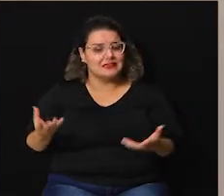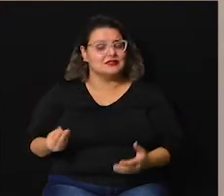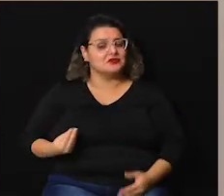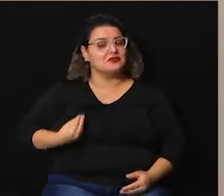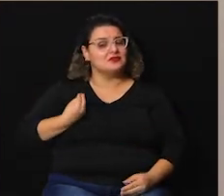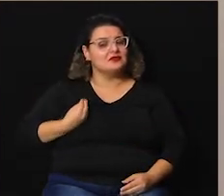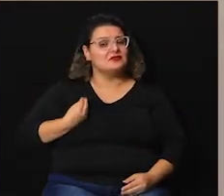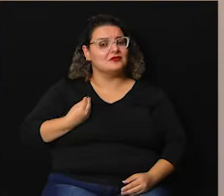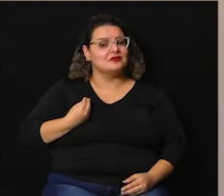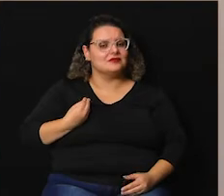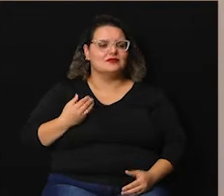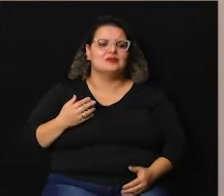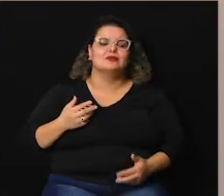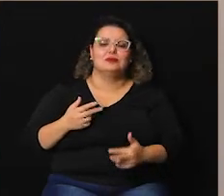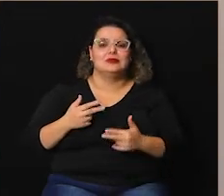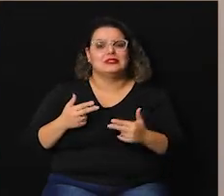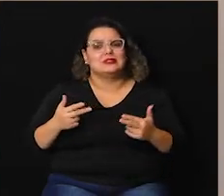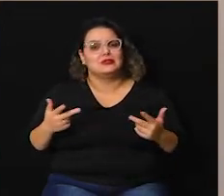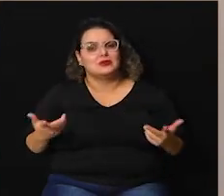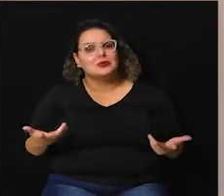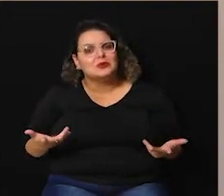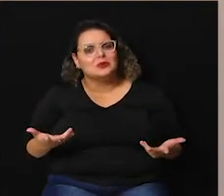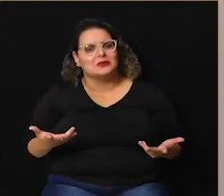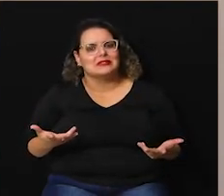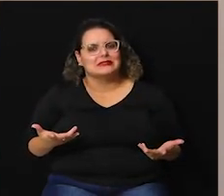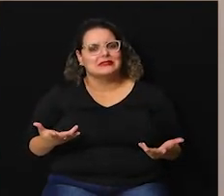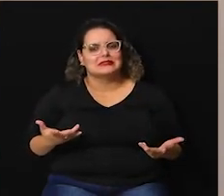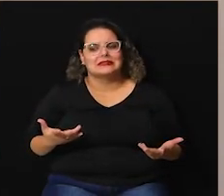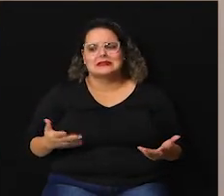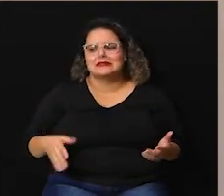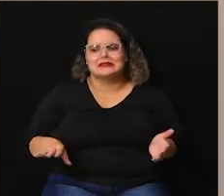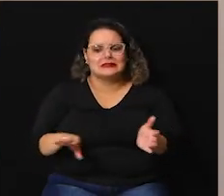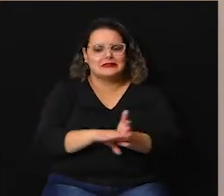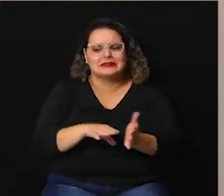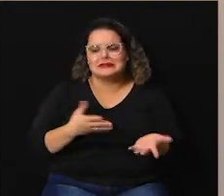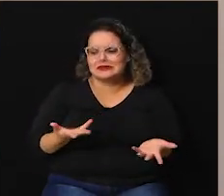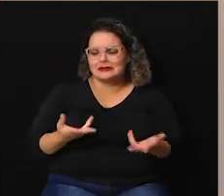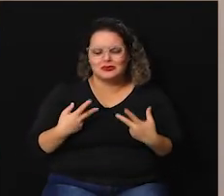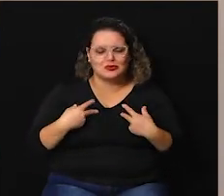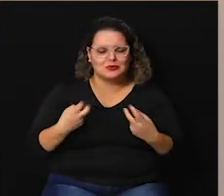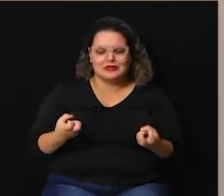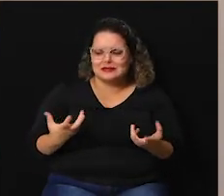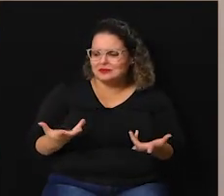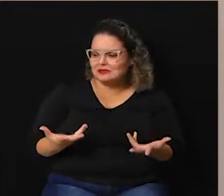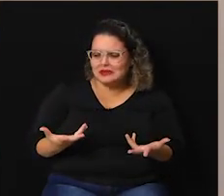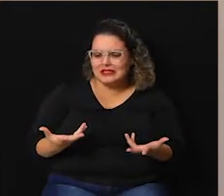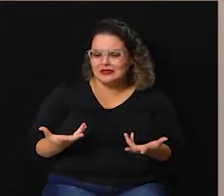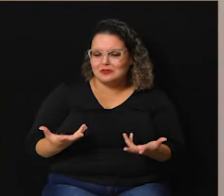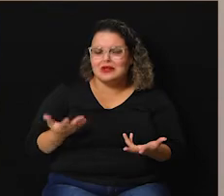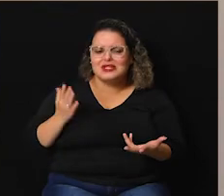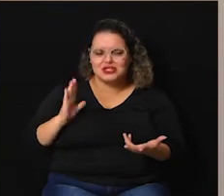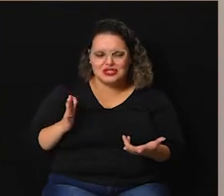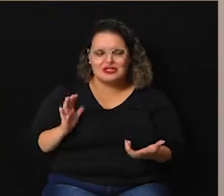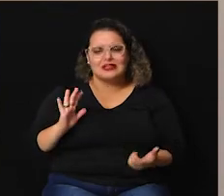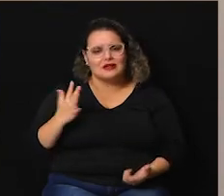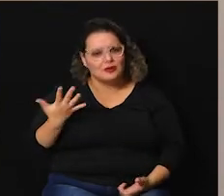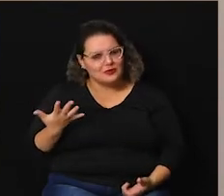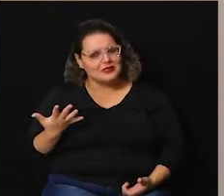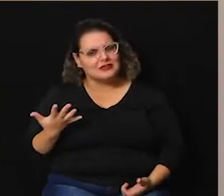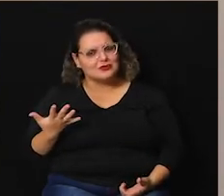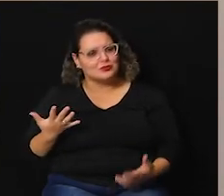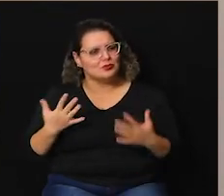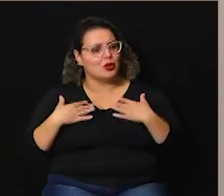estou vivendo alguma circunstância que muitas vezes não está vindo à tona, eu não estou conseguindo perceber, mas que já está começando a